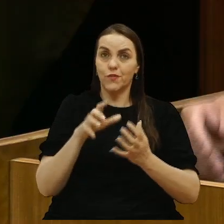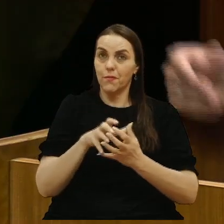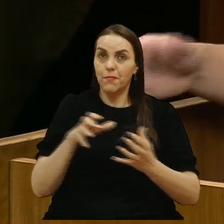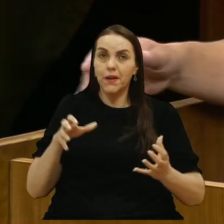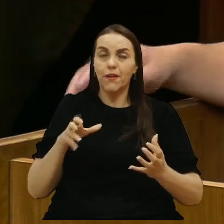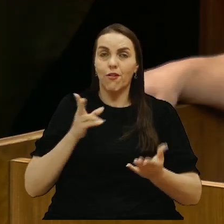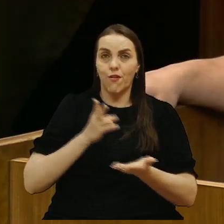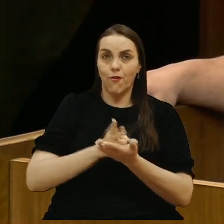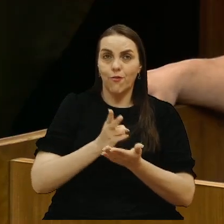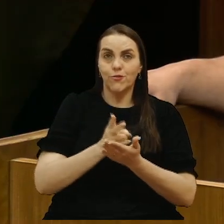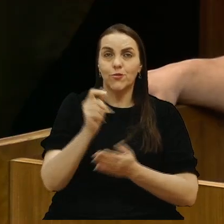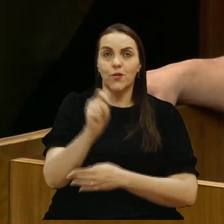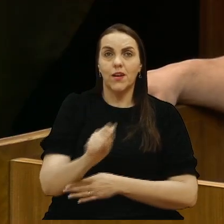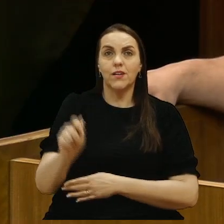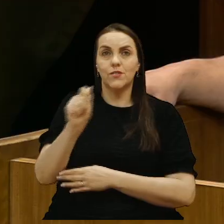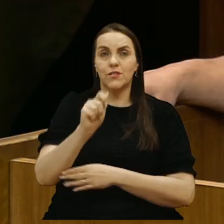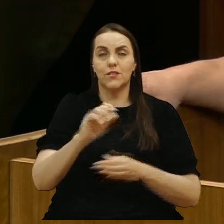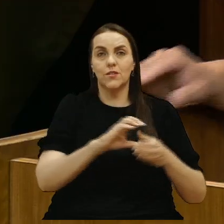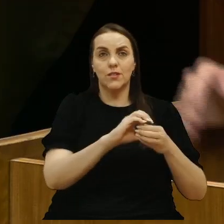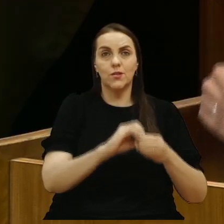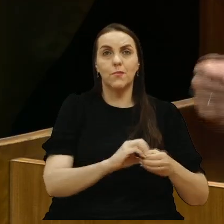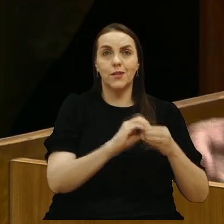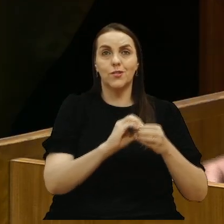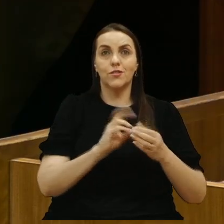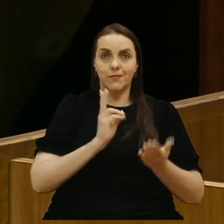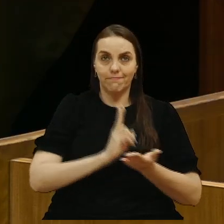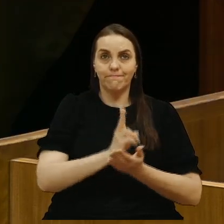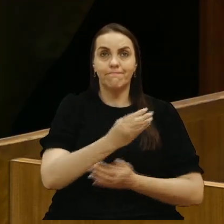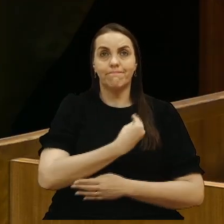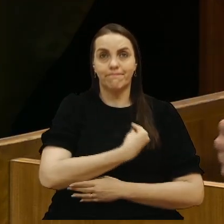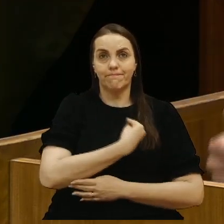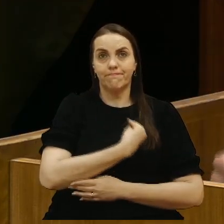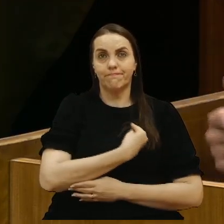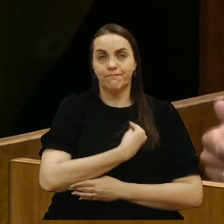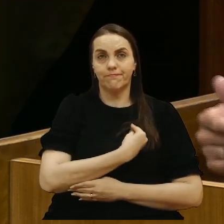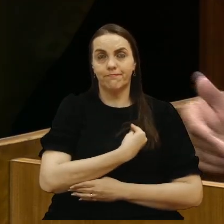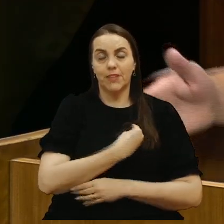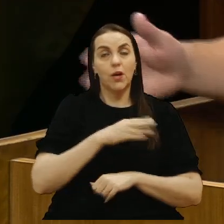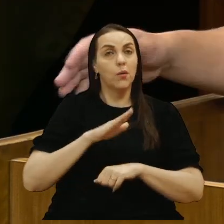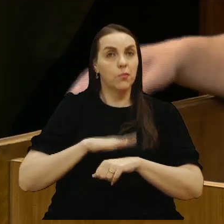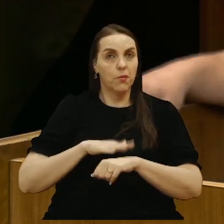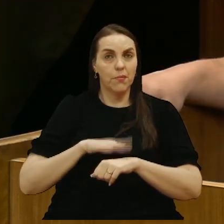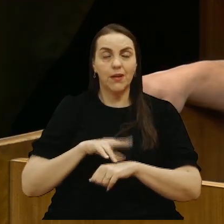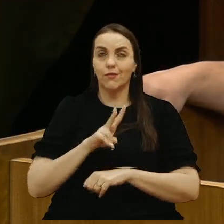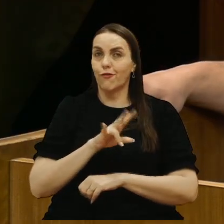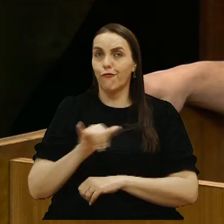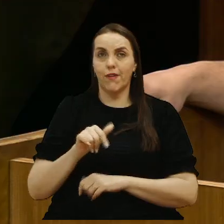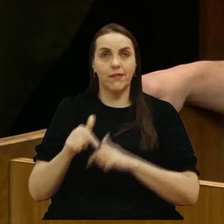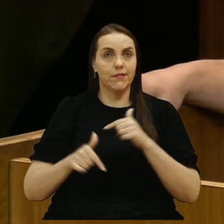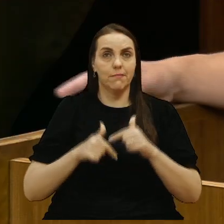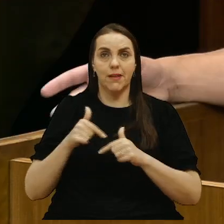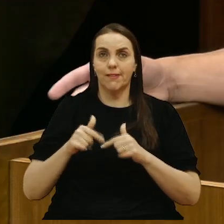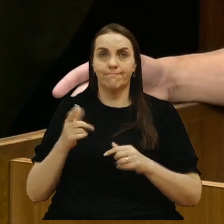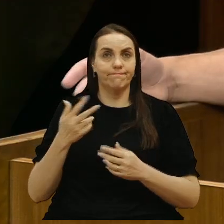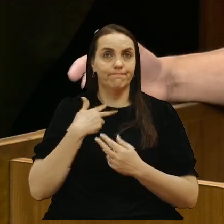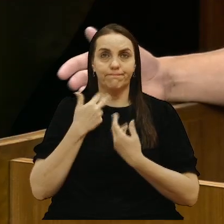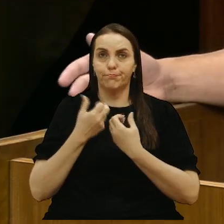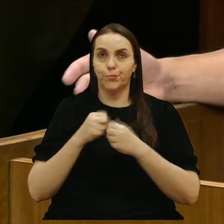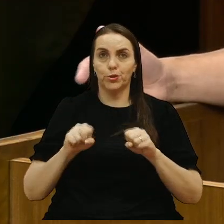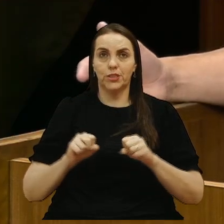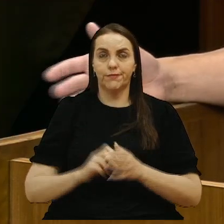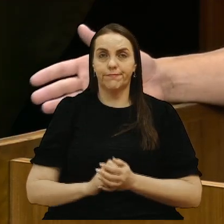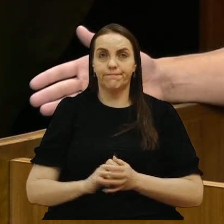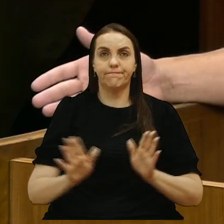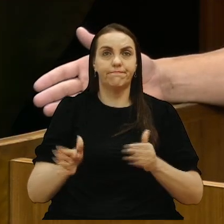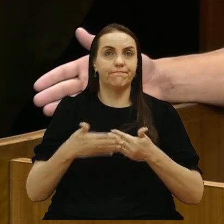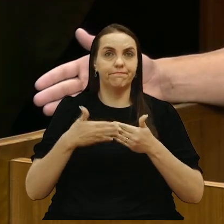as associações e a cooperativa ainda existindo. Porque vai chegar um tempo que não vai mais ter condições de manter. E aí, vamos fechar